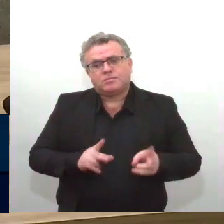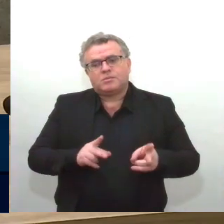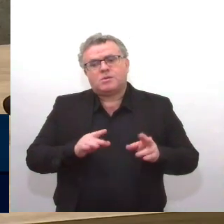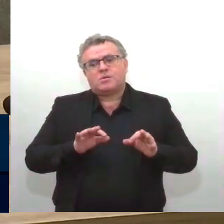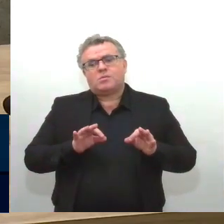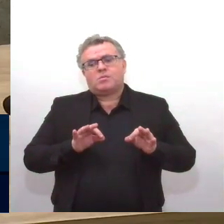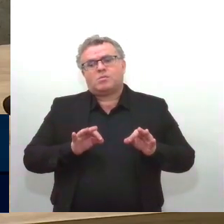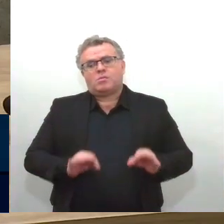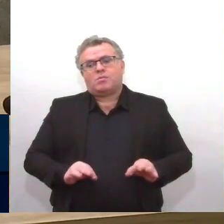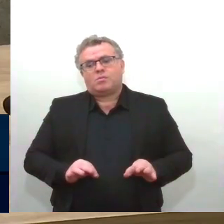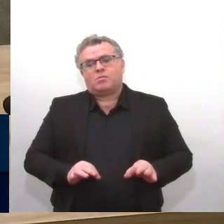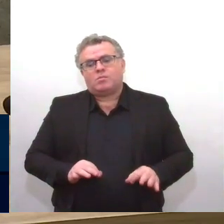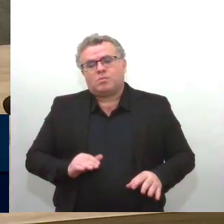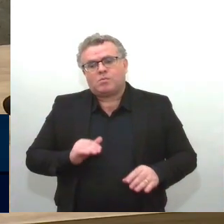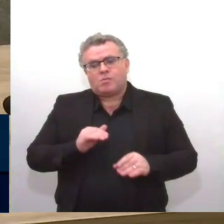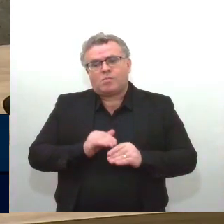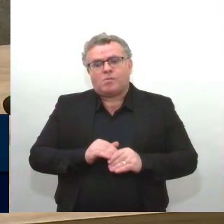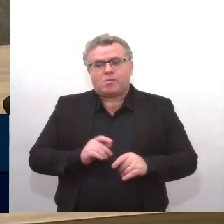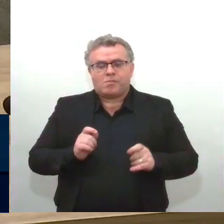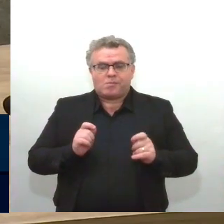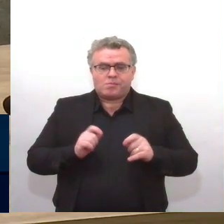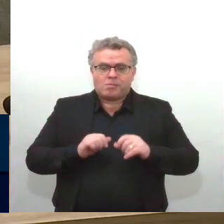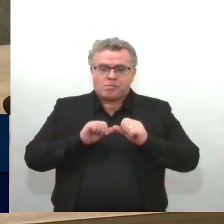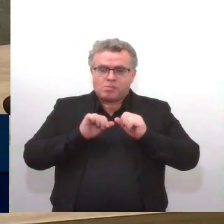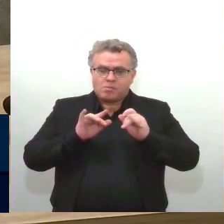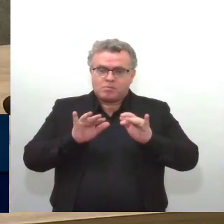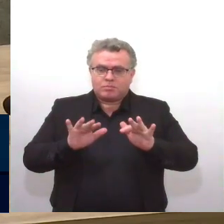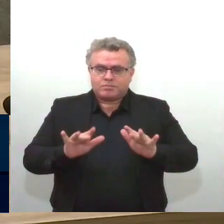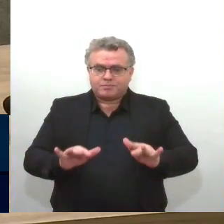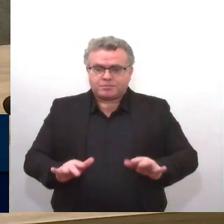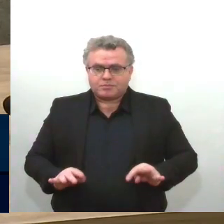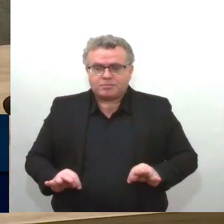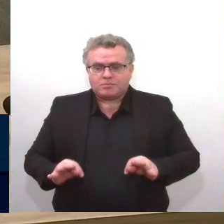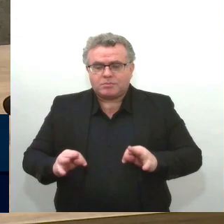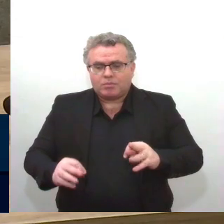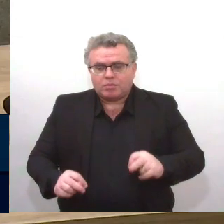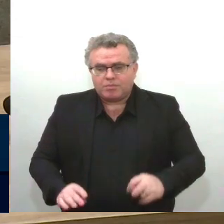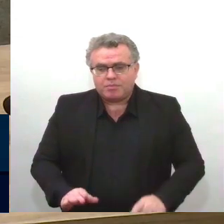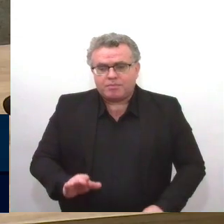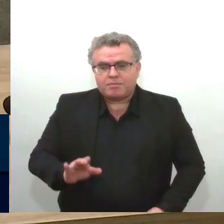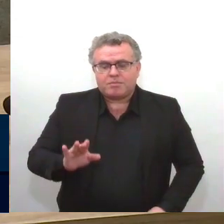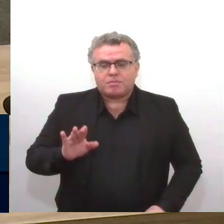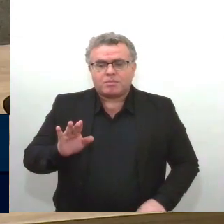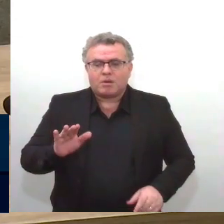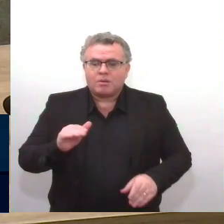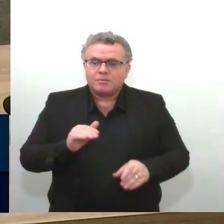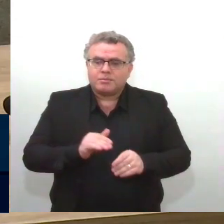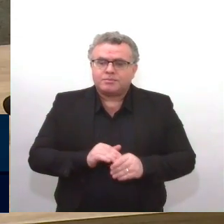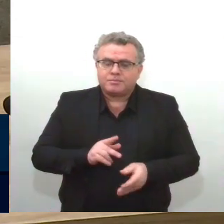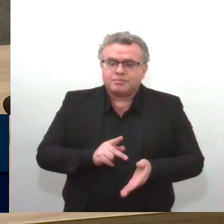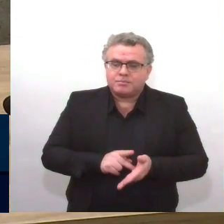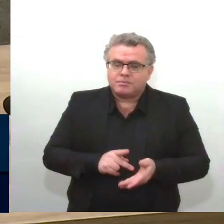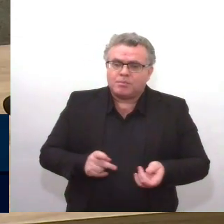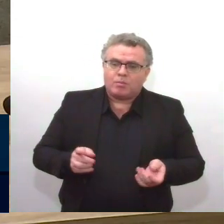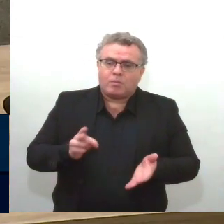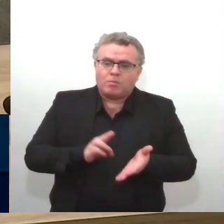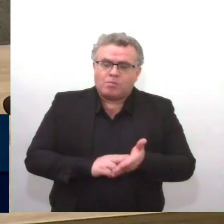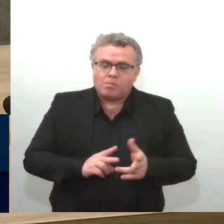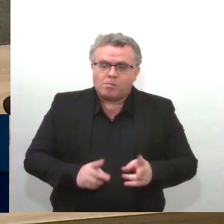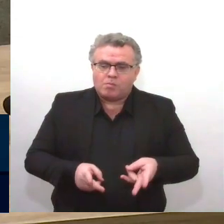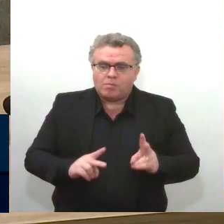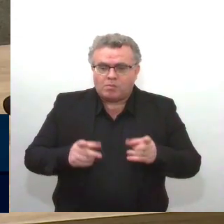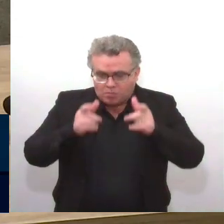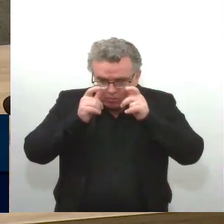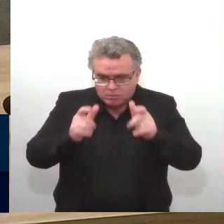para abençoar aquele candidato dando o seu voto de confiança e outra coisa interessante deputada linda é